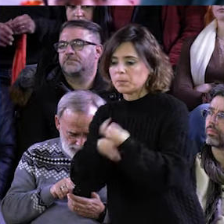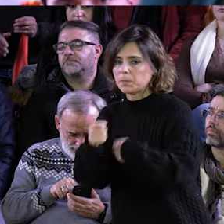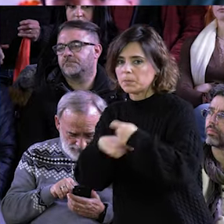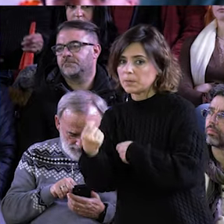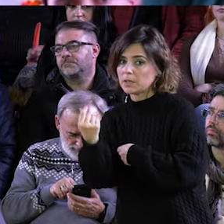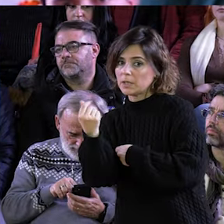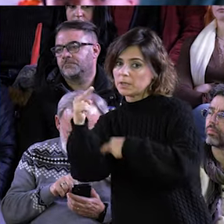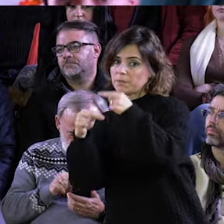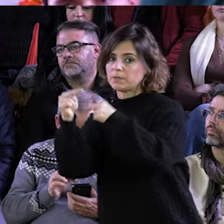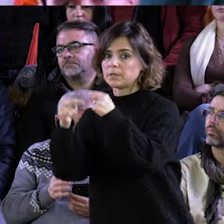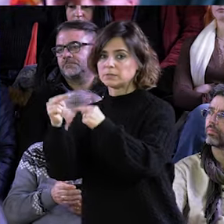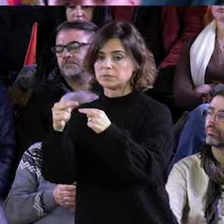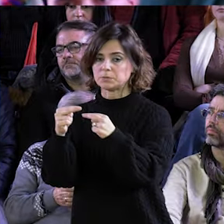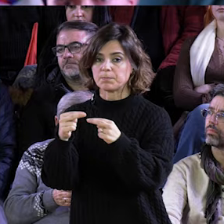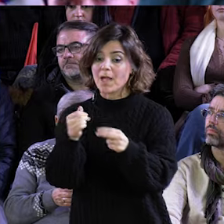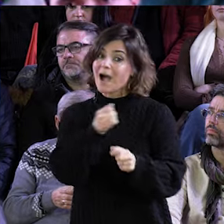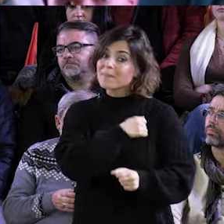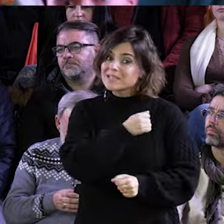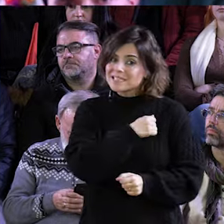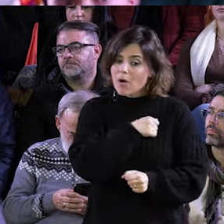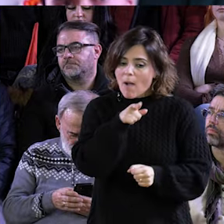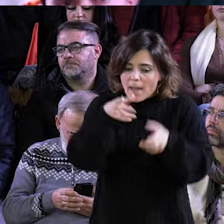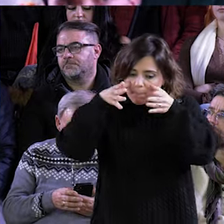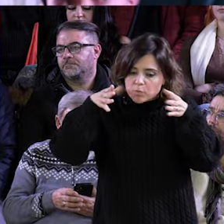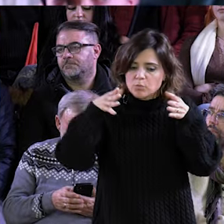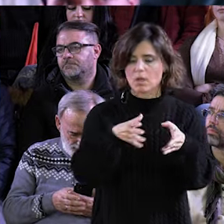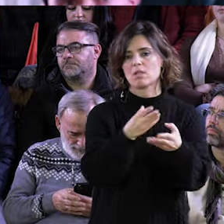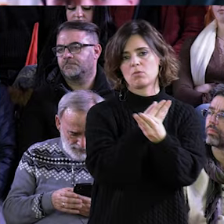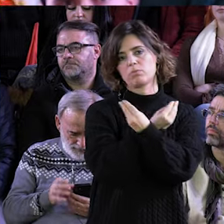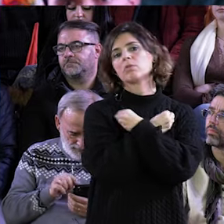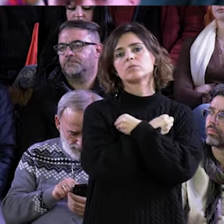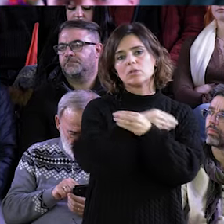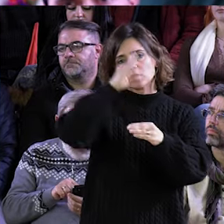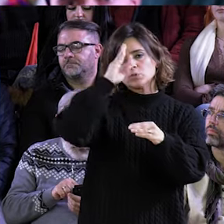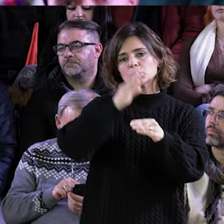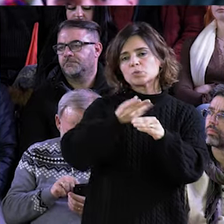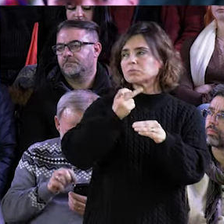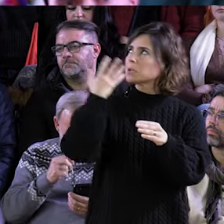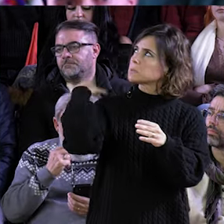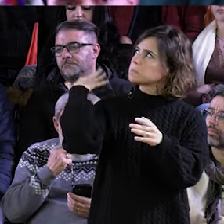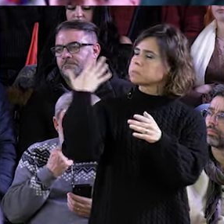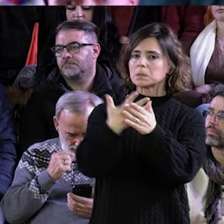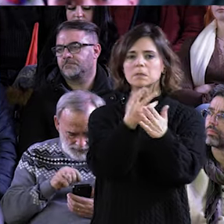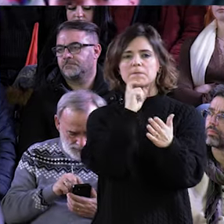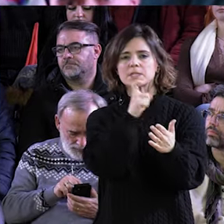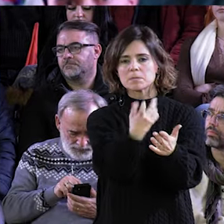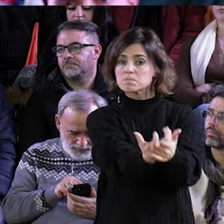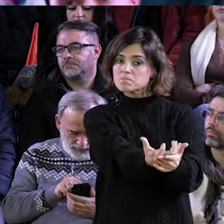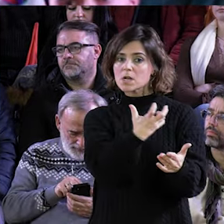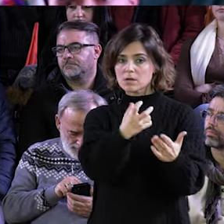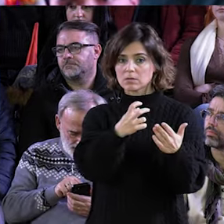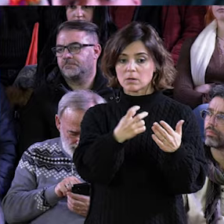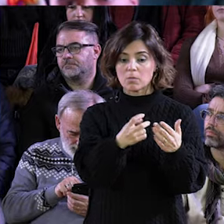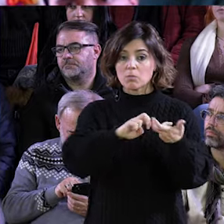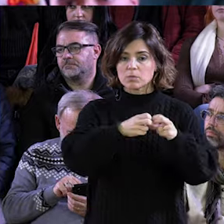Bloco, desde que existe o Bloco. Nos últimos anos alertámos para o agravamento dramático do problema, que agora já não há